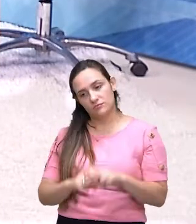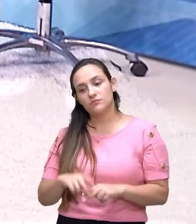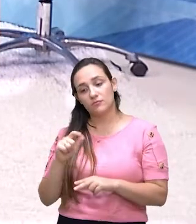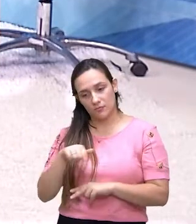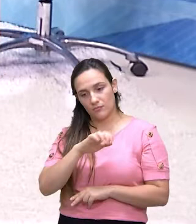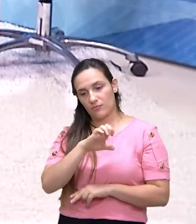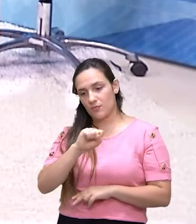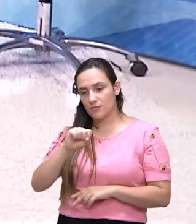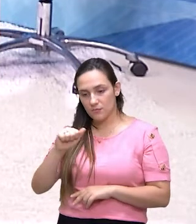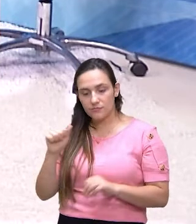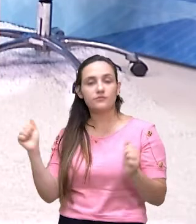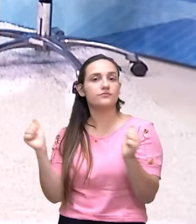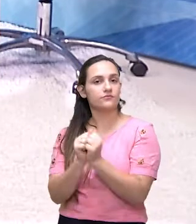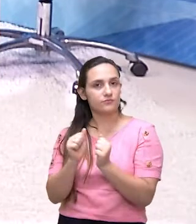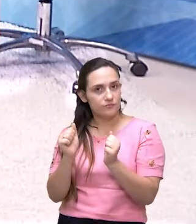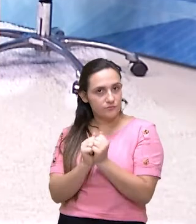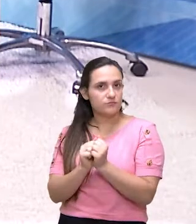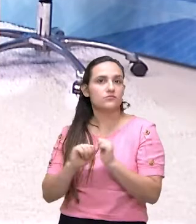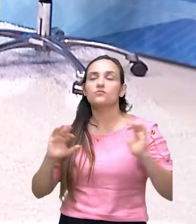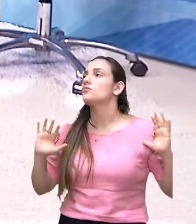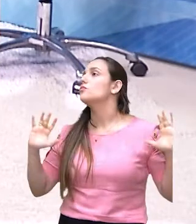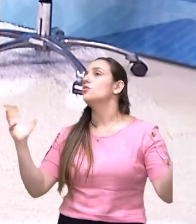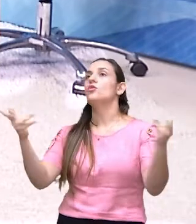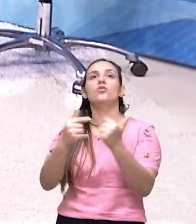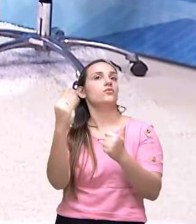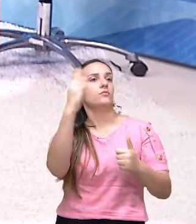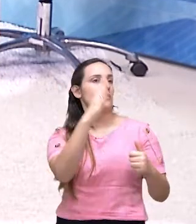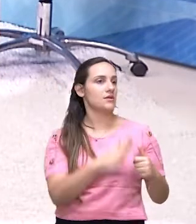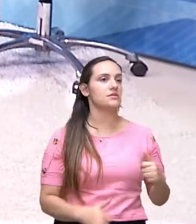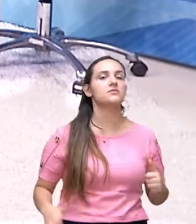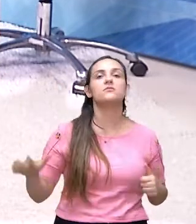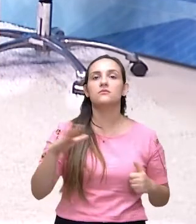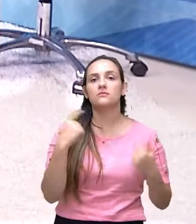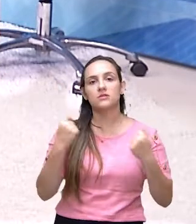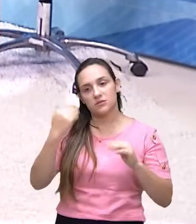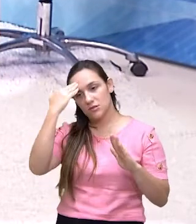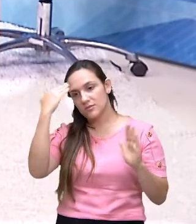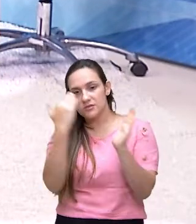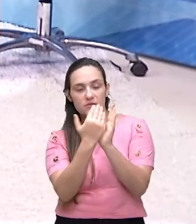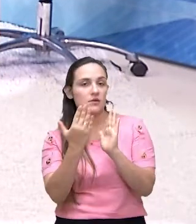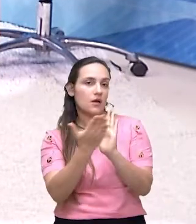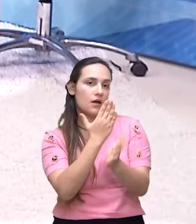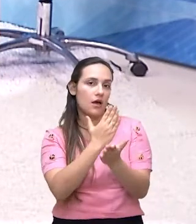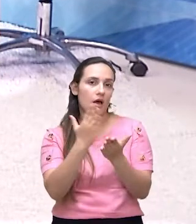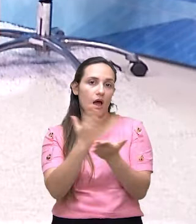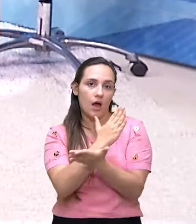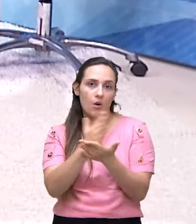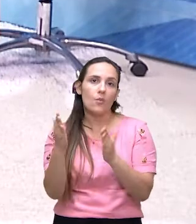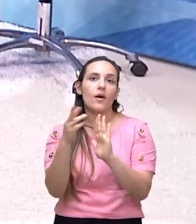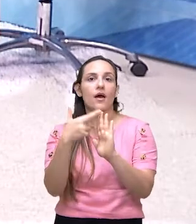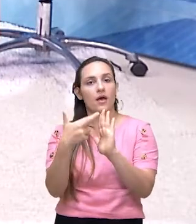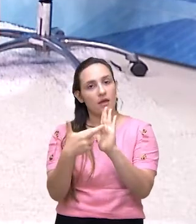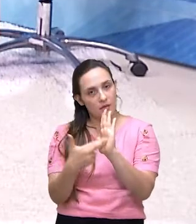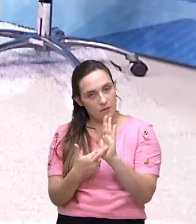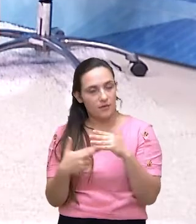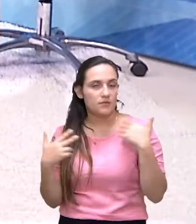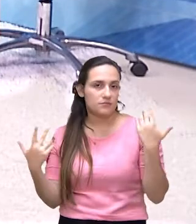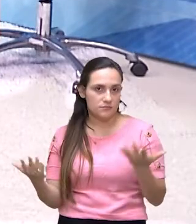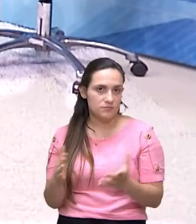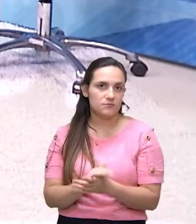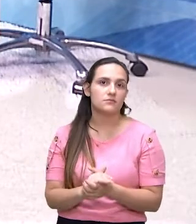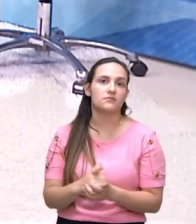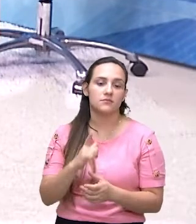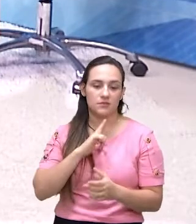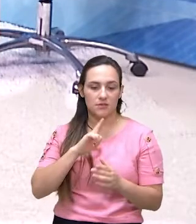a ESA do Mato Grosso do Sul Assim como as rezas do Brasil inteiro elas devem observar algumas regrinhas que são